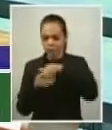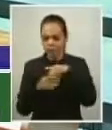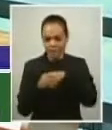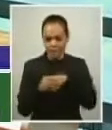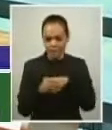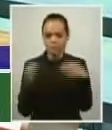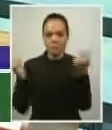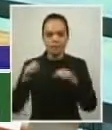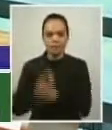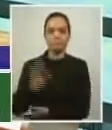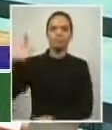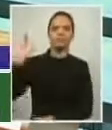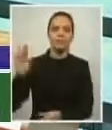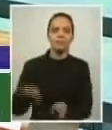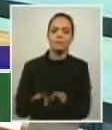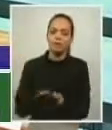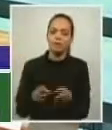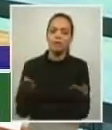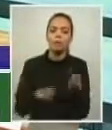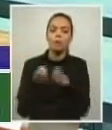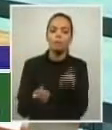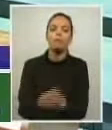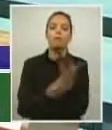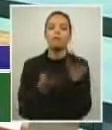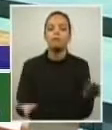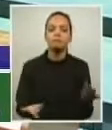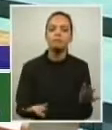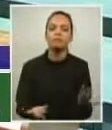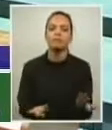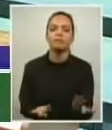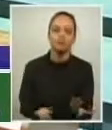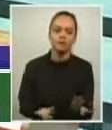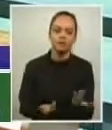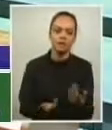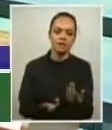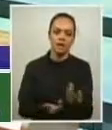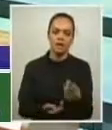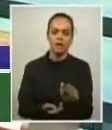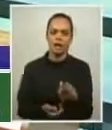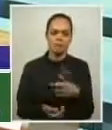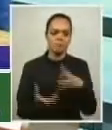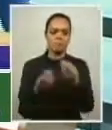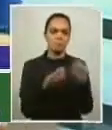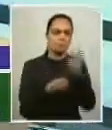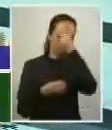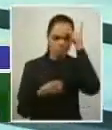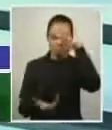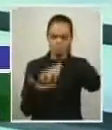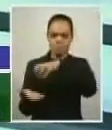serem votados não caiu do céu e inclusive para amplas parcelas da população